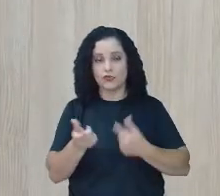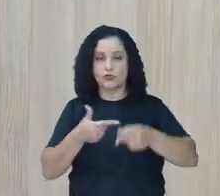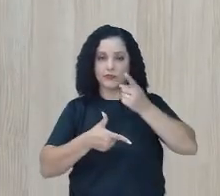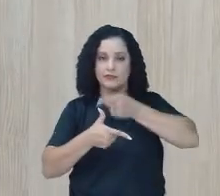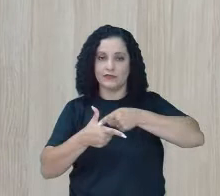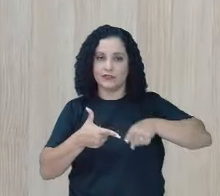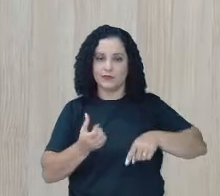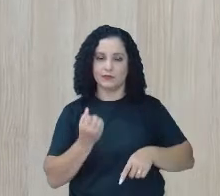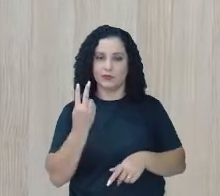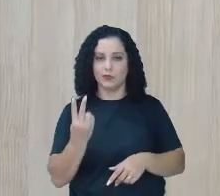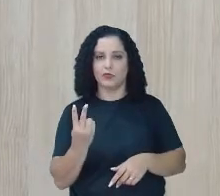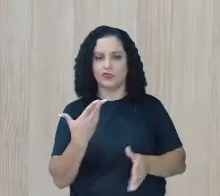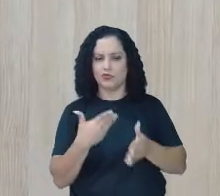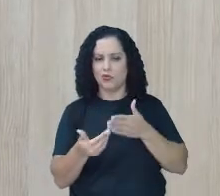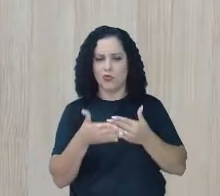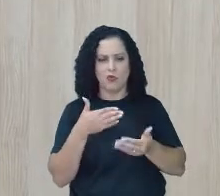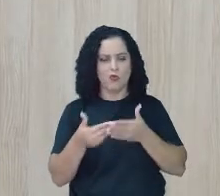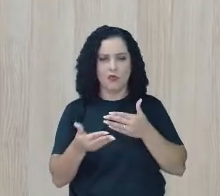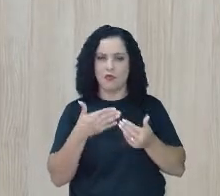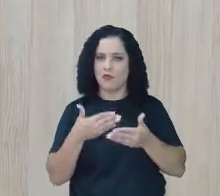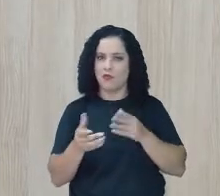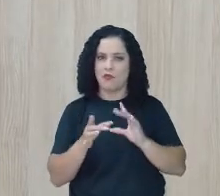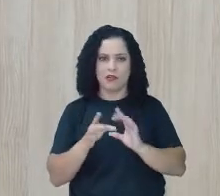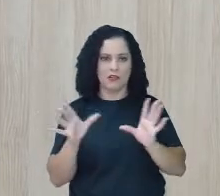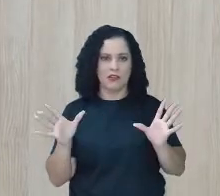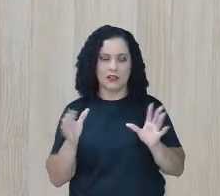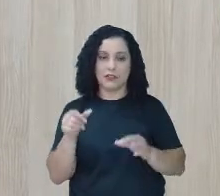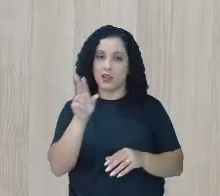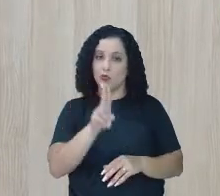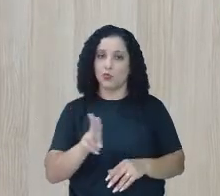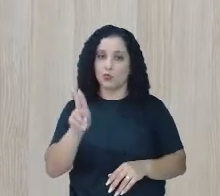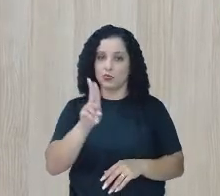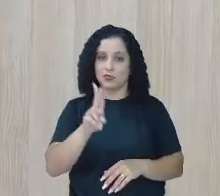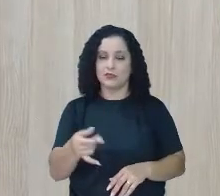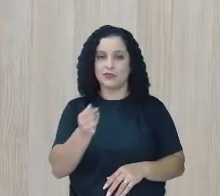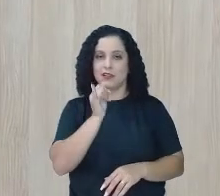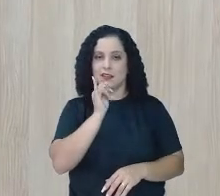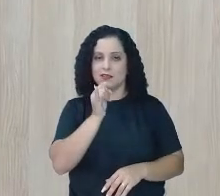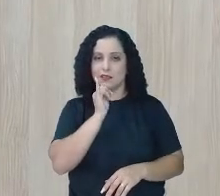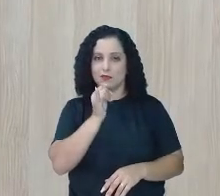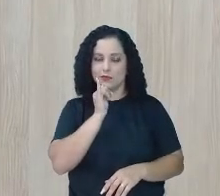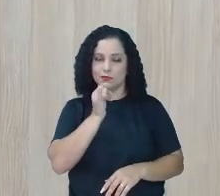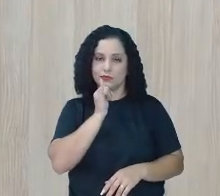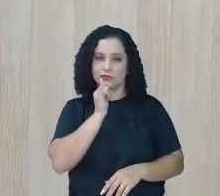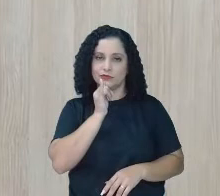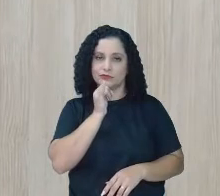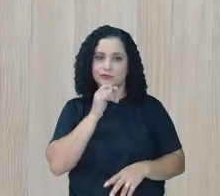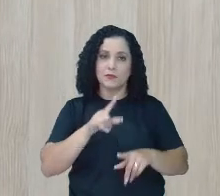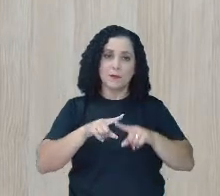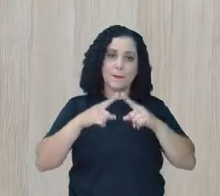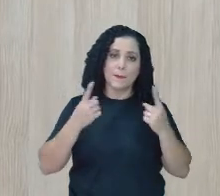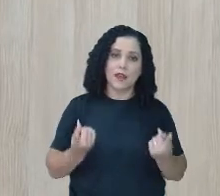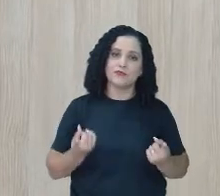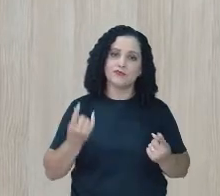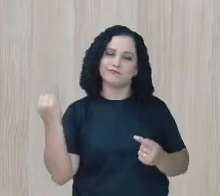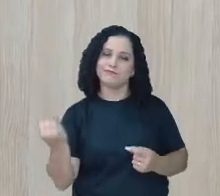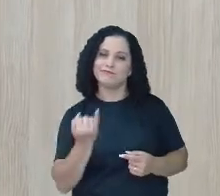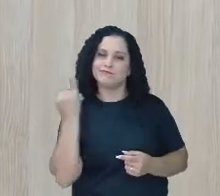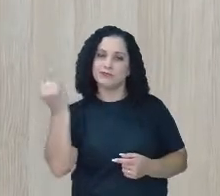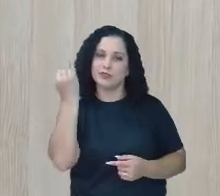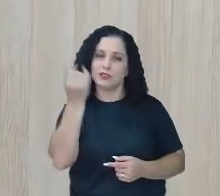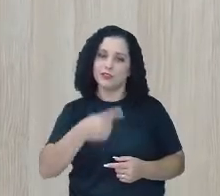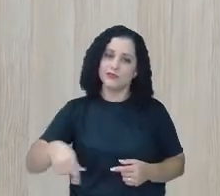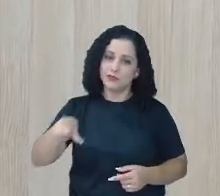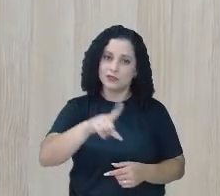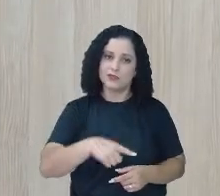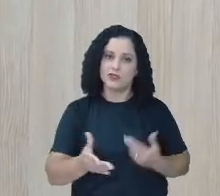para qualquer polígono, tá? Então, a gente está utilizando exemplos para trazer para você, porém, é importante você rever